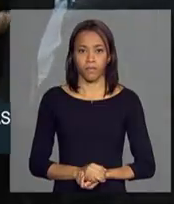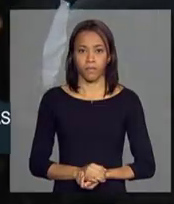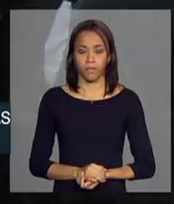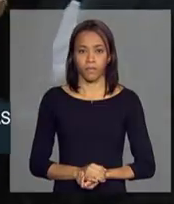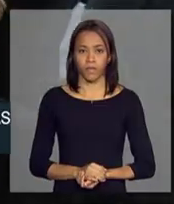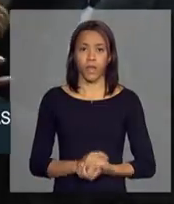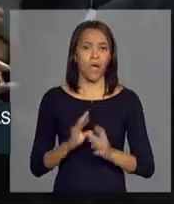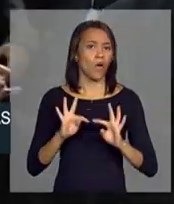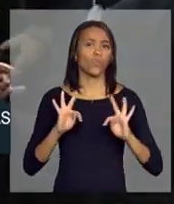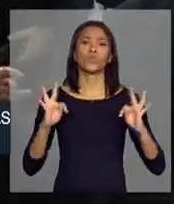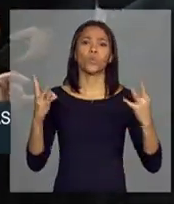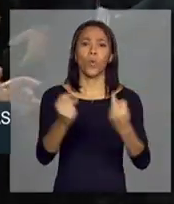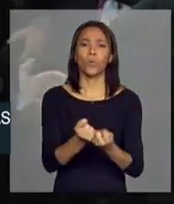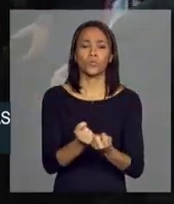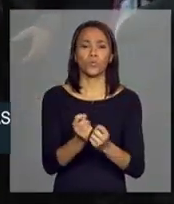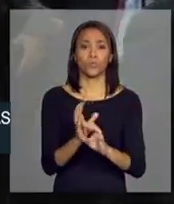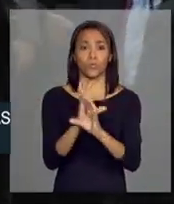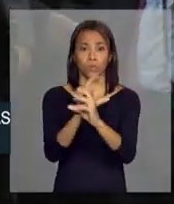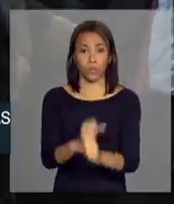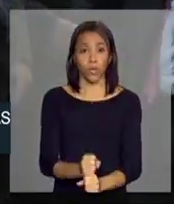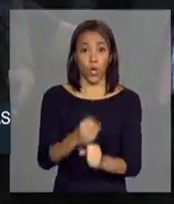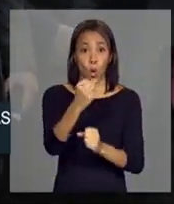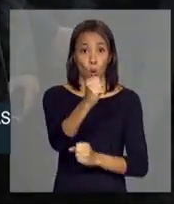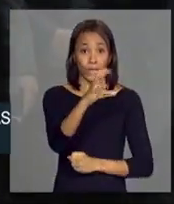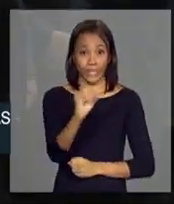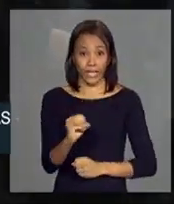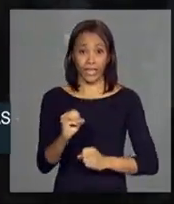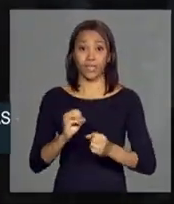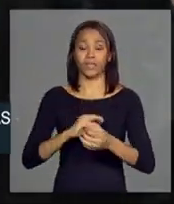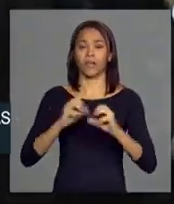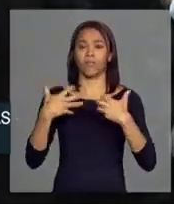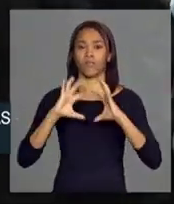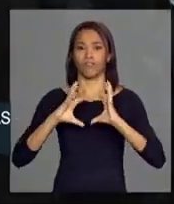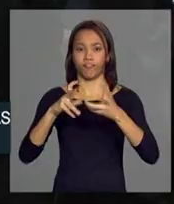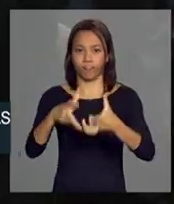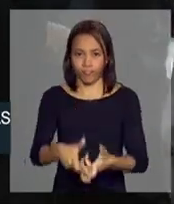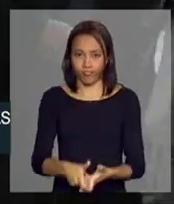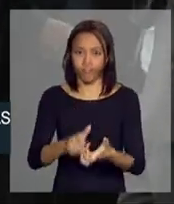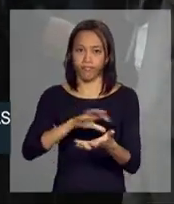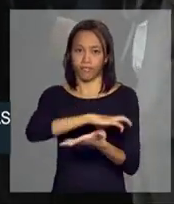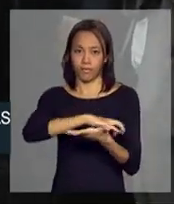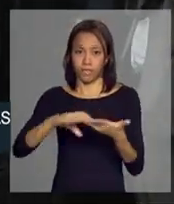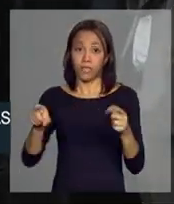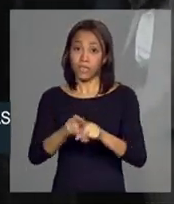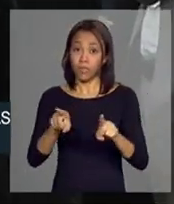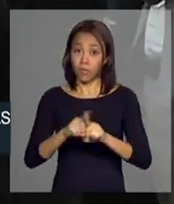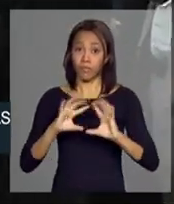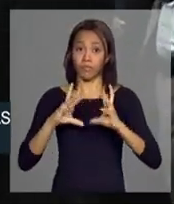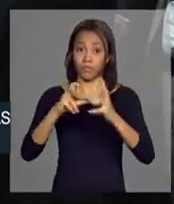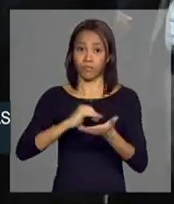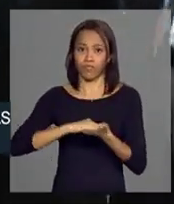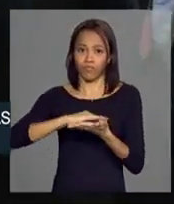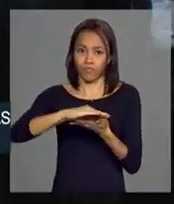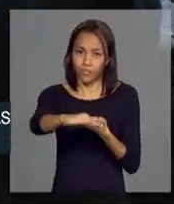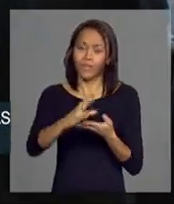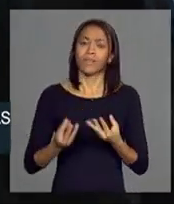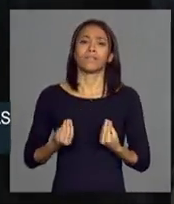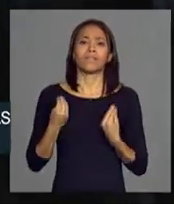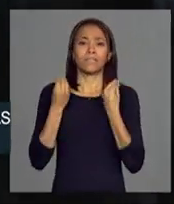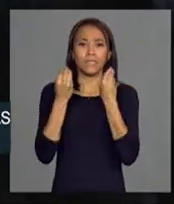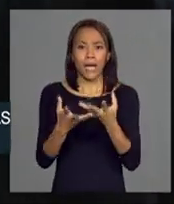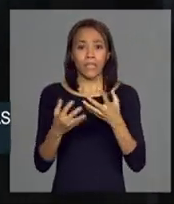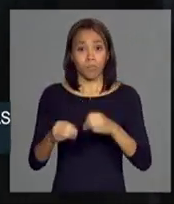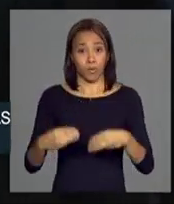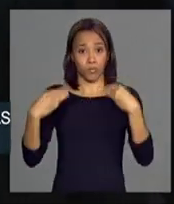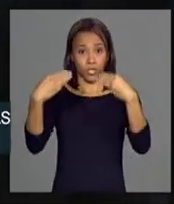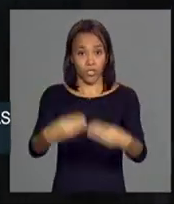ao todo são 80 retroescavadeiras e 40 motos niveladoras doadas pelo ministério do desenvolvimento